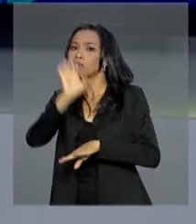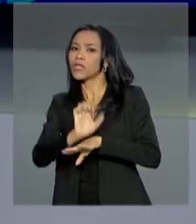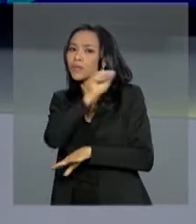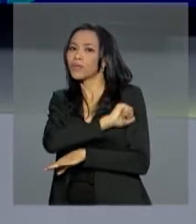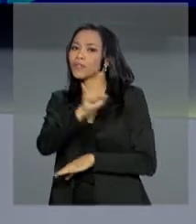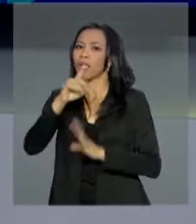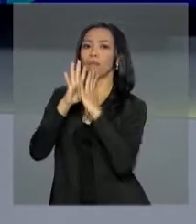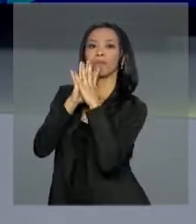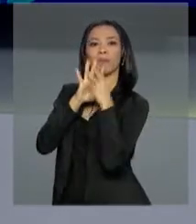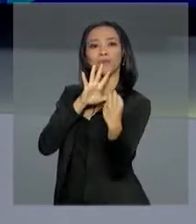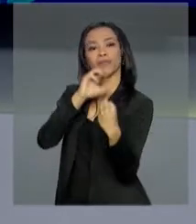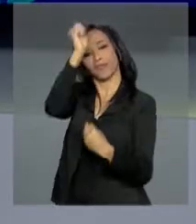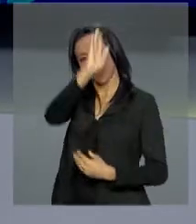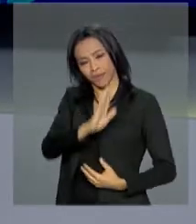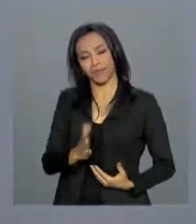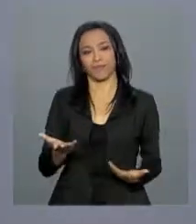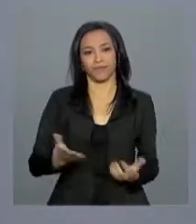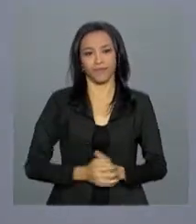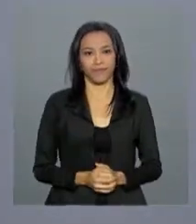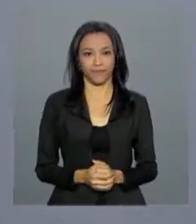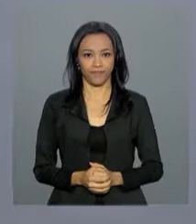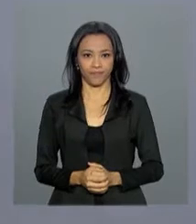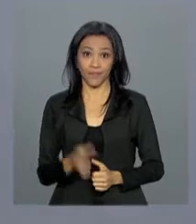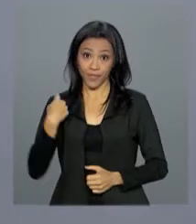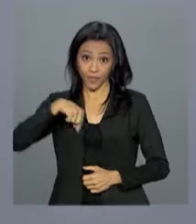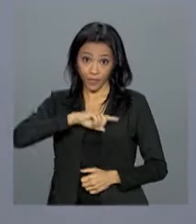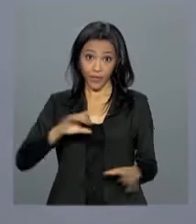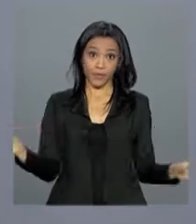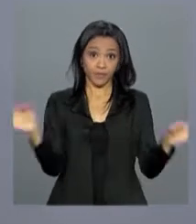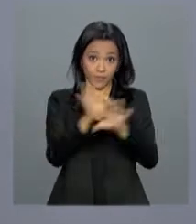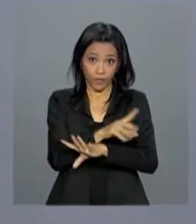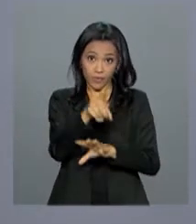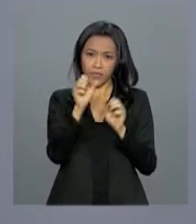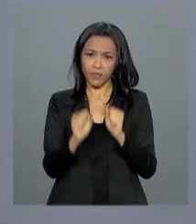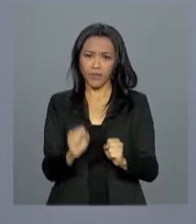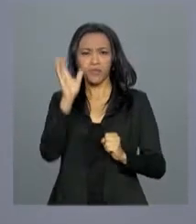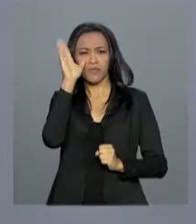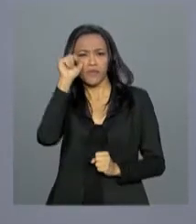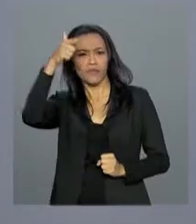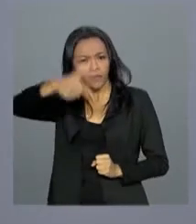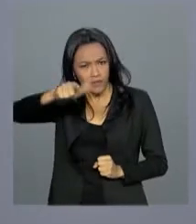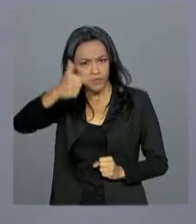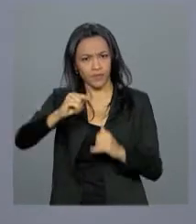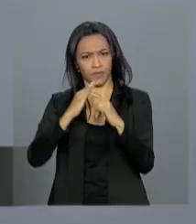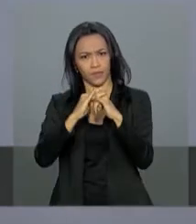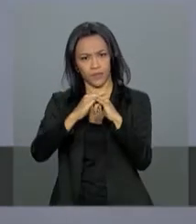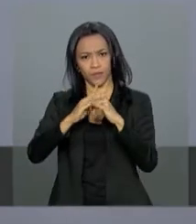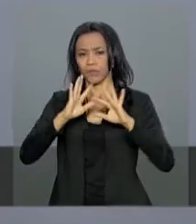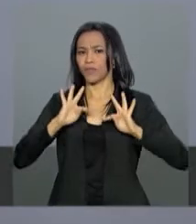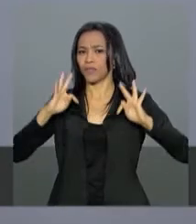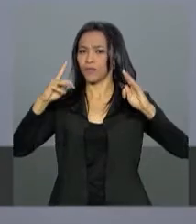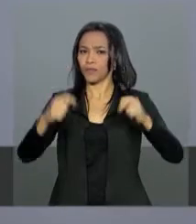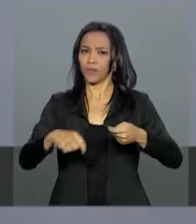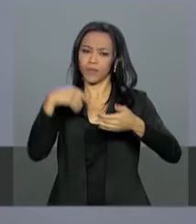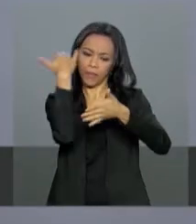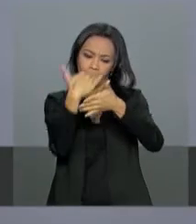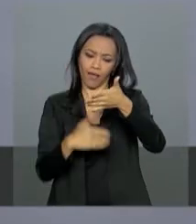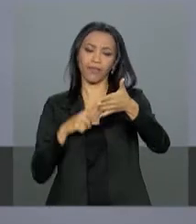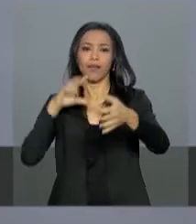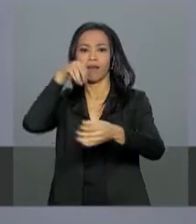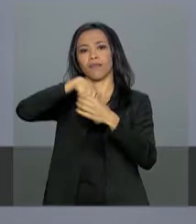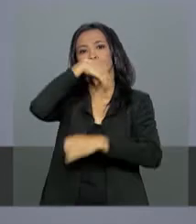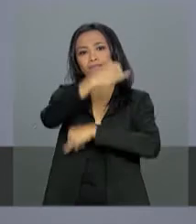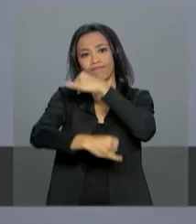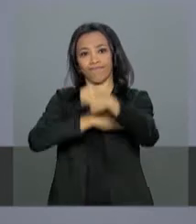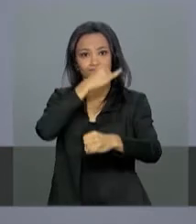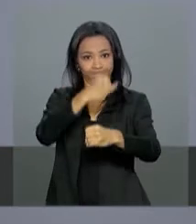servem de exemplo para todo o Brasil. Nós ficamos por aqui. Você pode rever as reportagens no YouTube e toda a nossa programação também